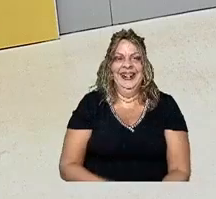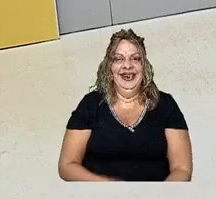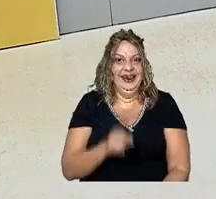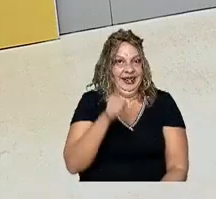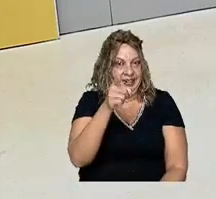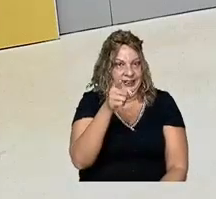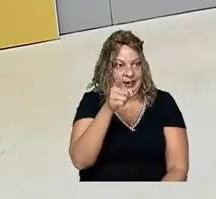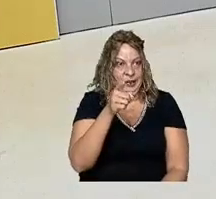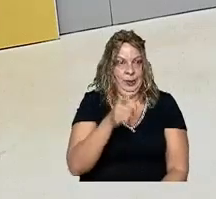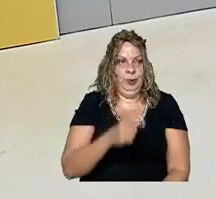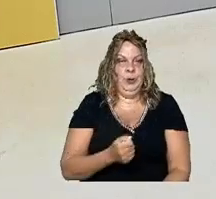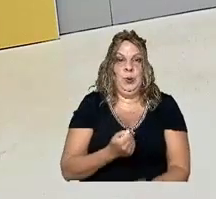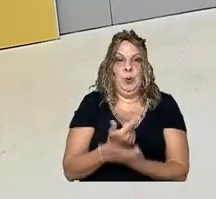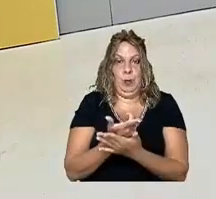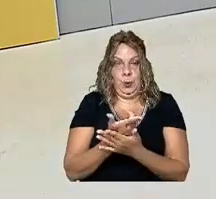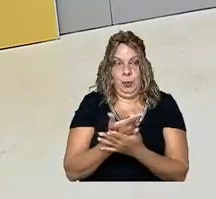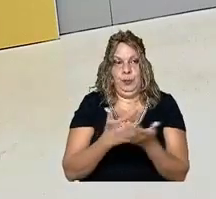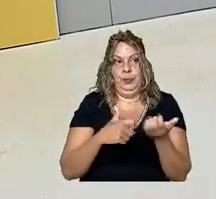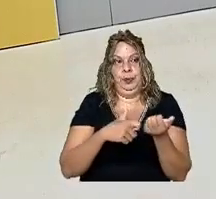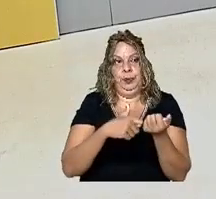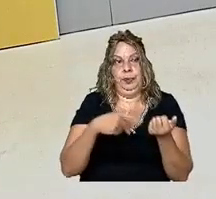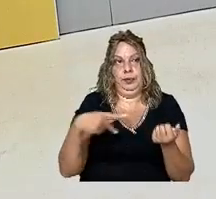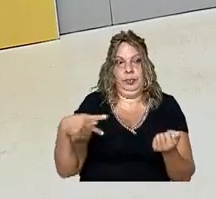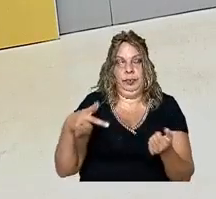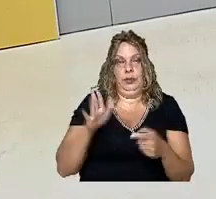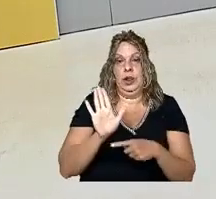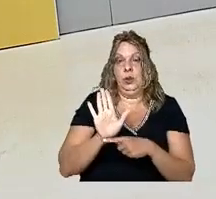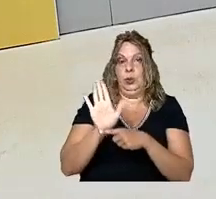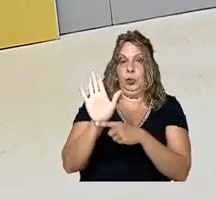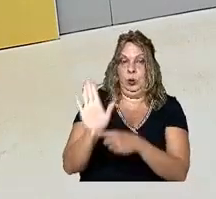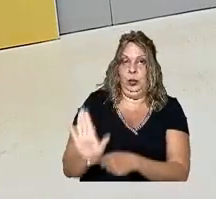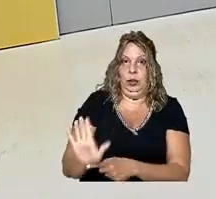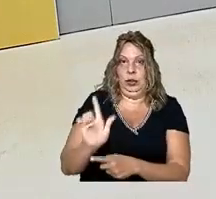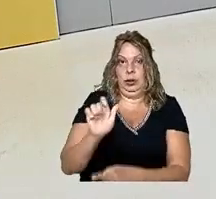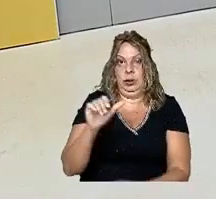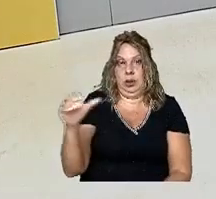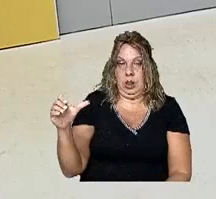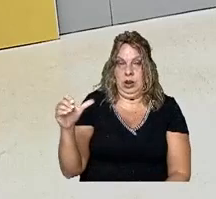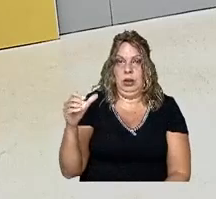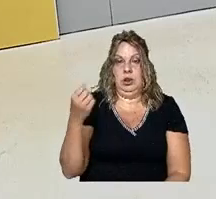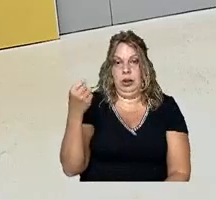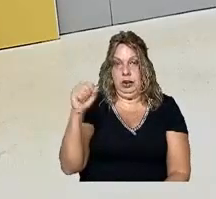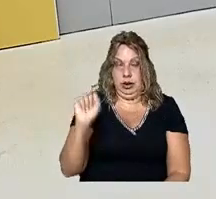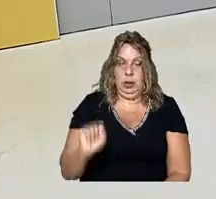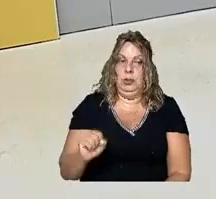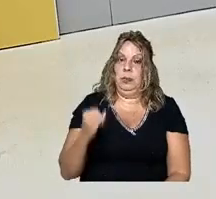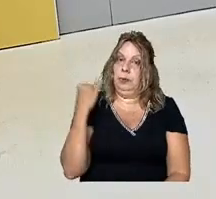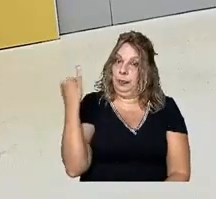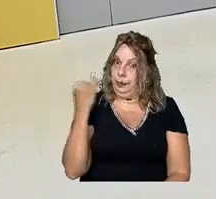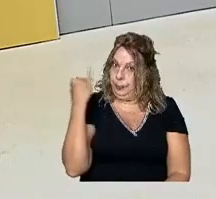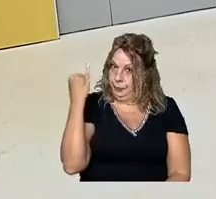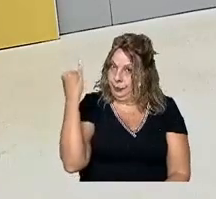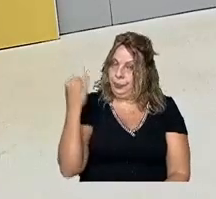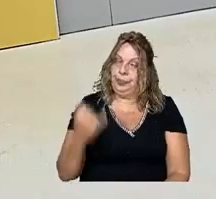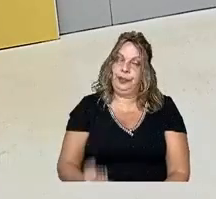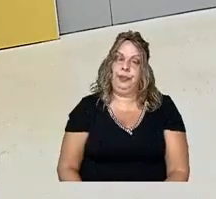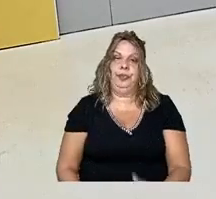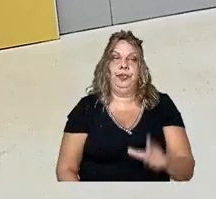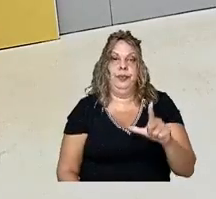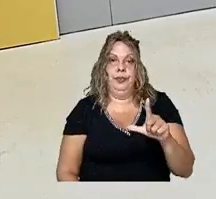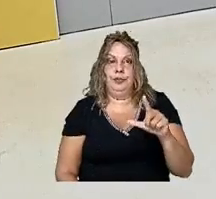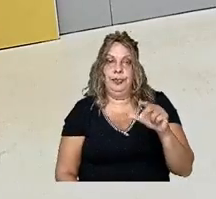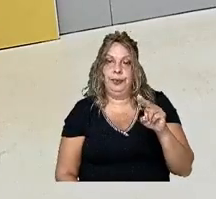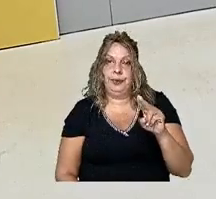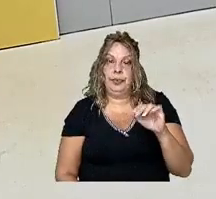está aí, adquiriu o Caju Cap, está contribuindo com as ações do GAC, isso é muito importante. Ó, o Luiz Carlos